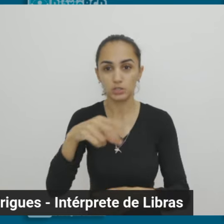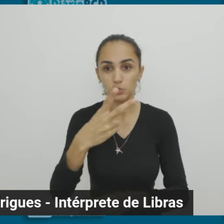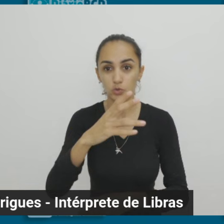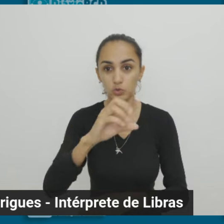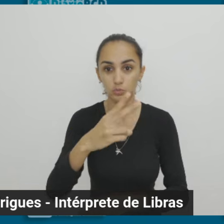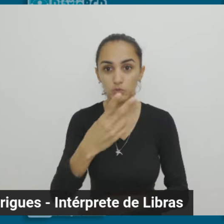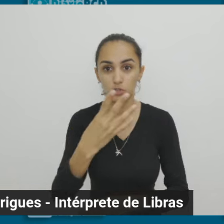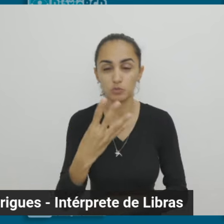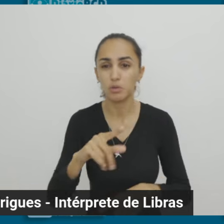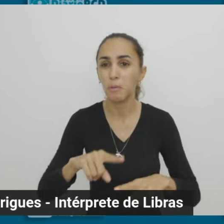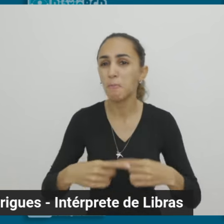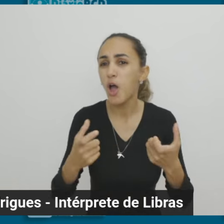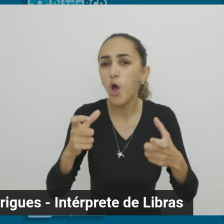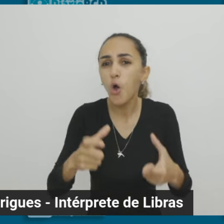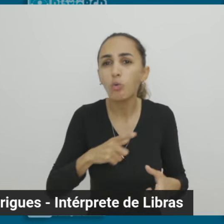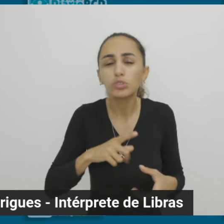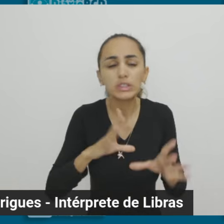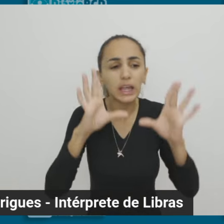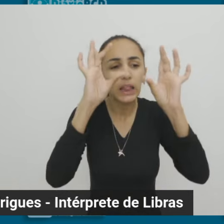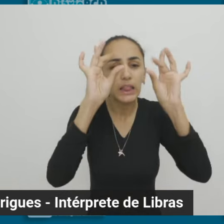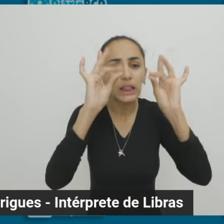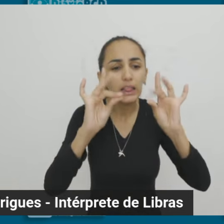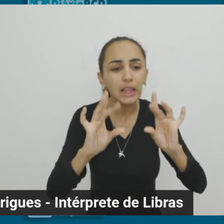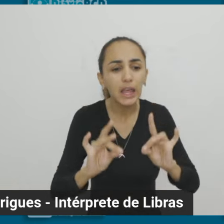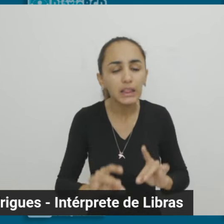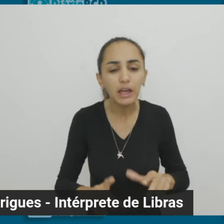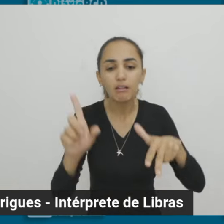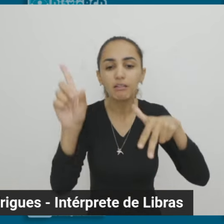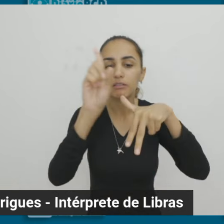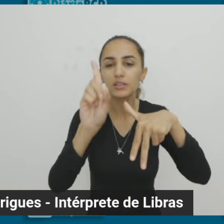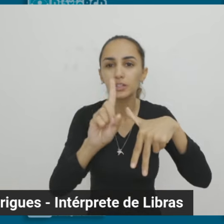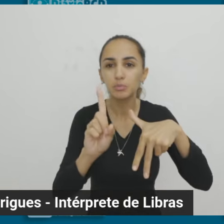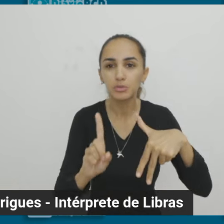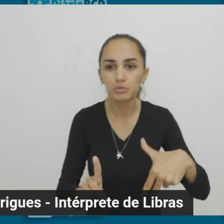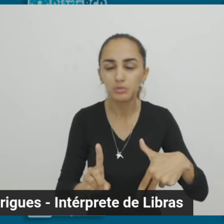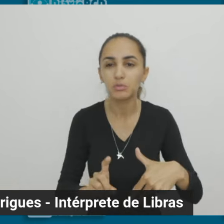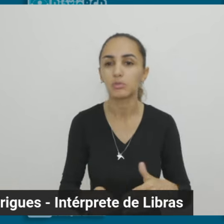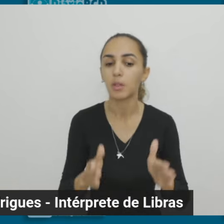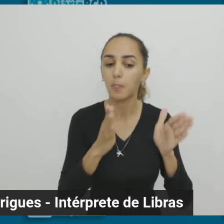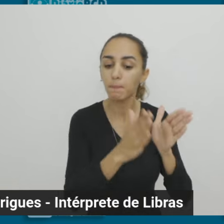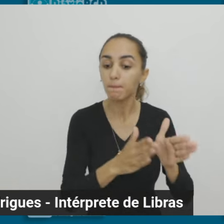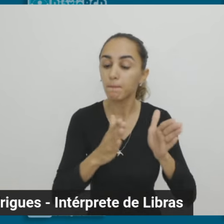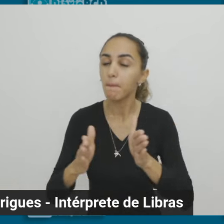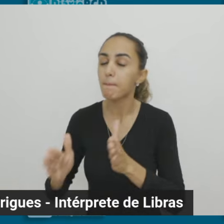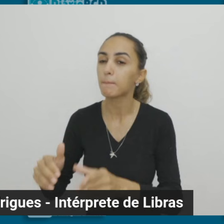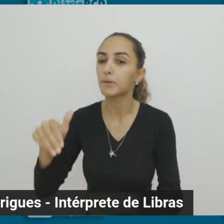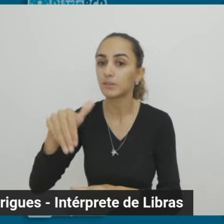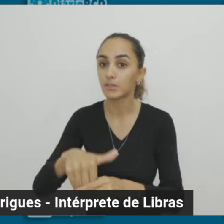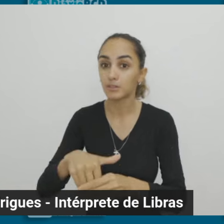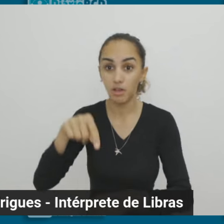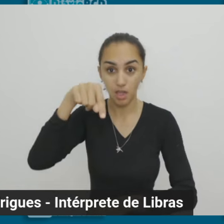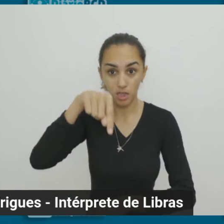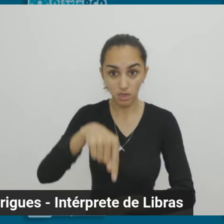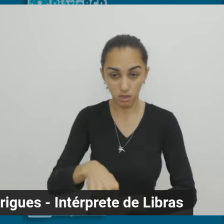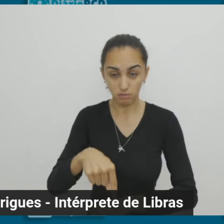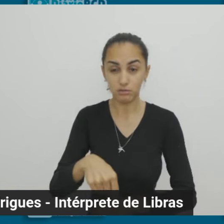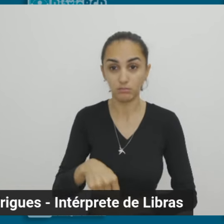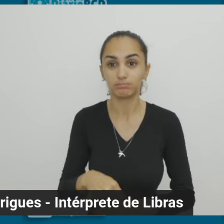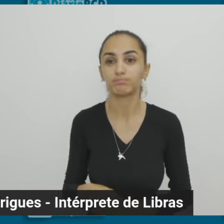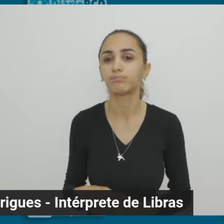tem acompanhado detalhes sobre as pessoas com deficiência nesse processo eleitoral? E nós aqui do Diário PCD, nós temos